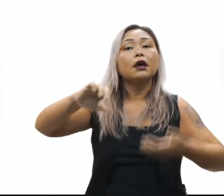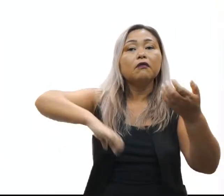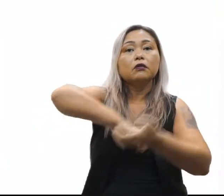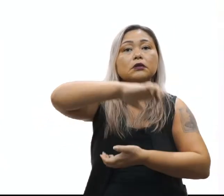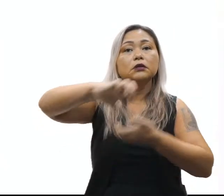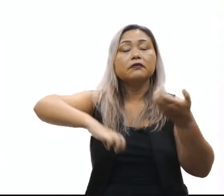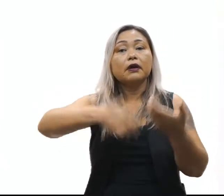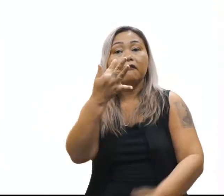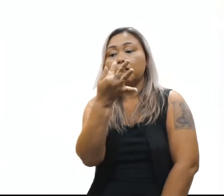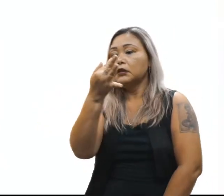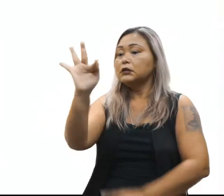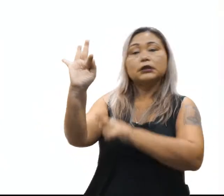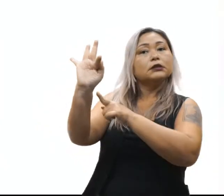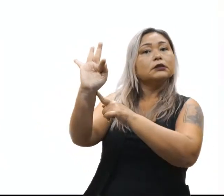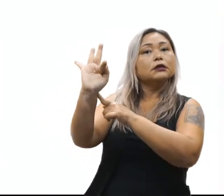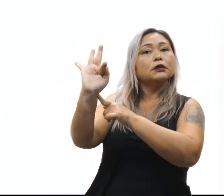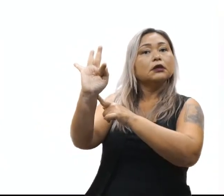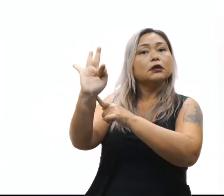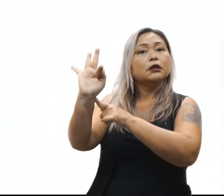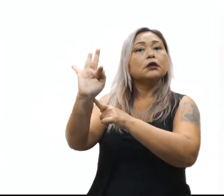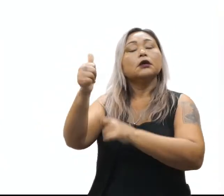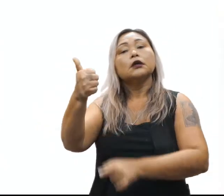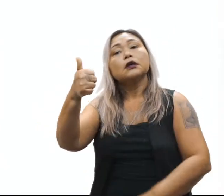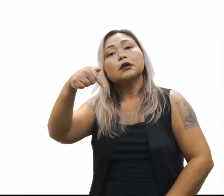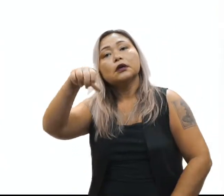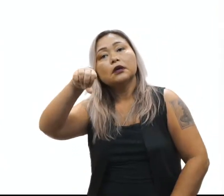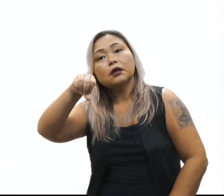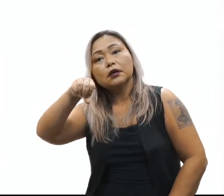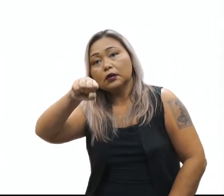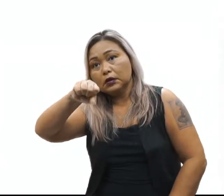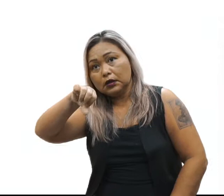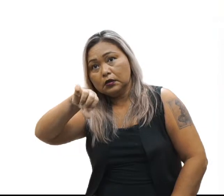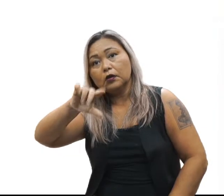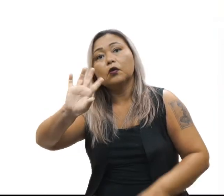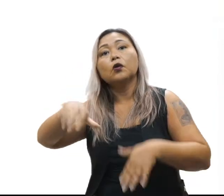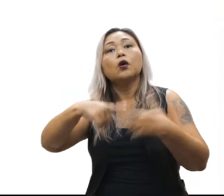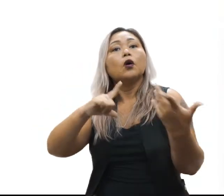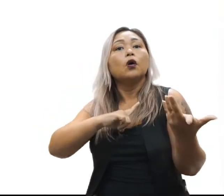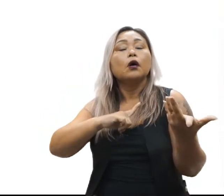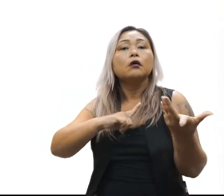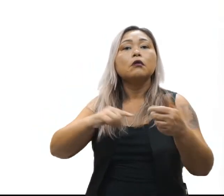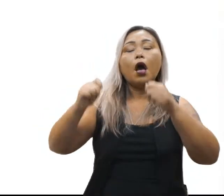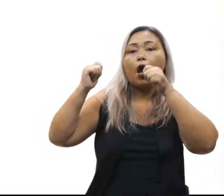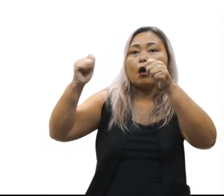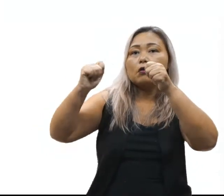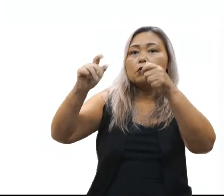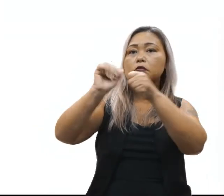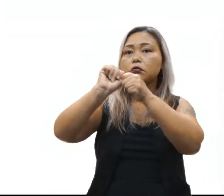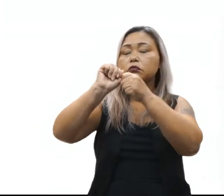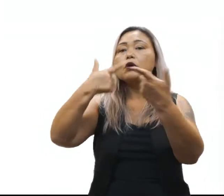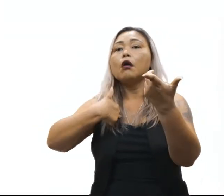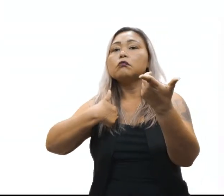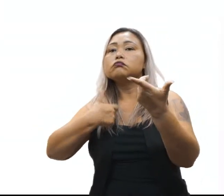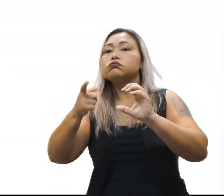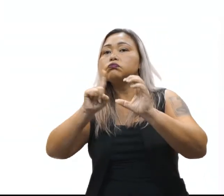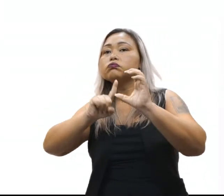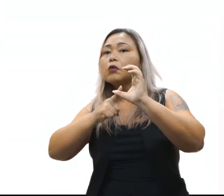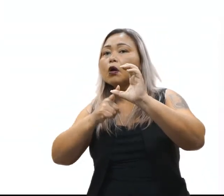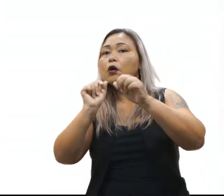Revolução Francesa, em 1789. Nós tivemos o Manifesto Comunista,